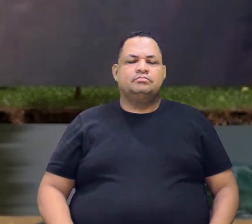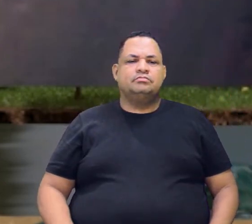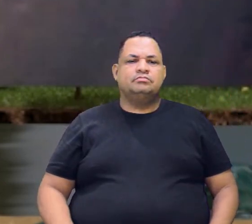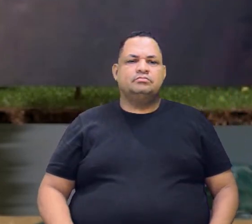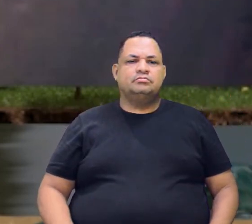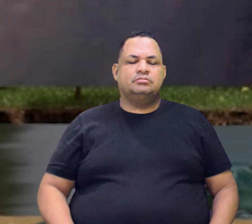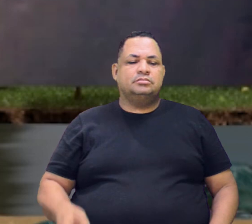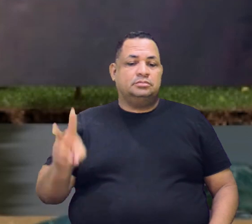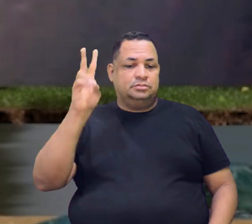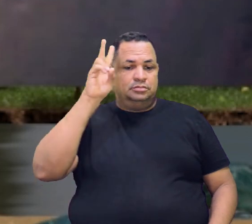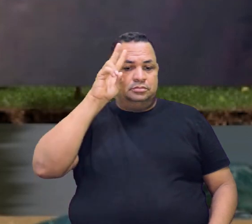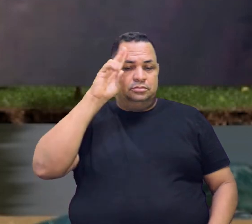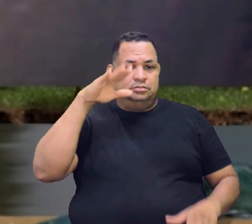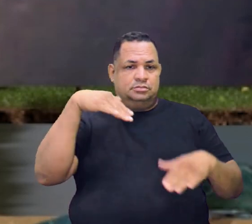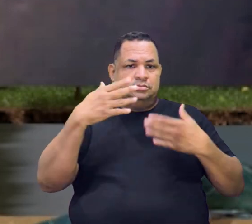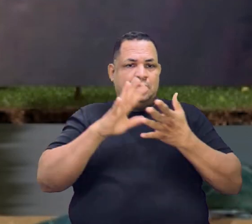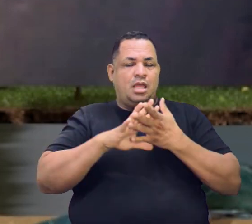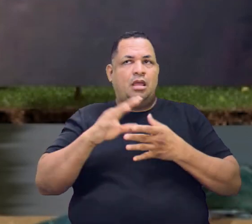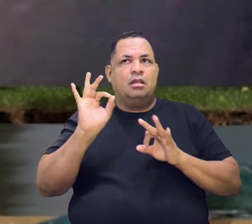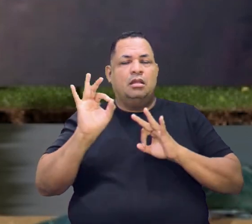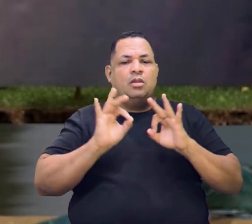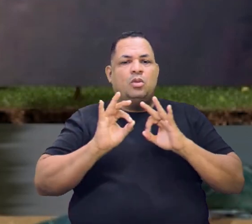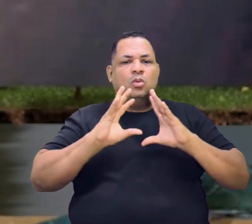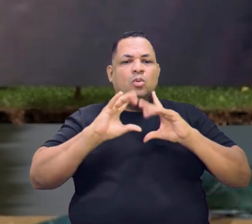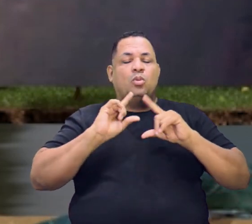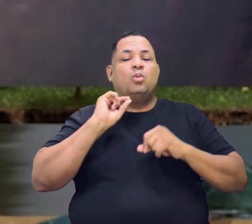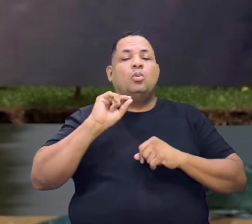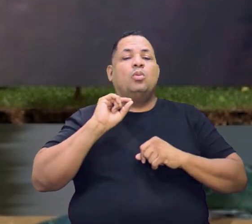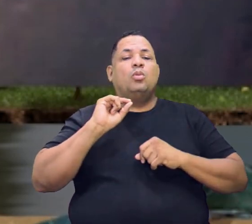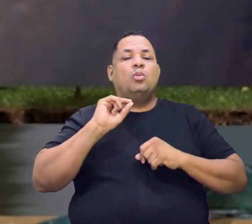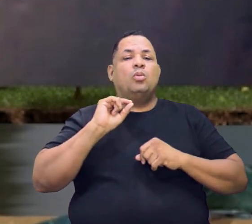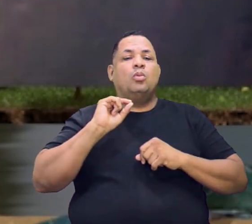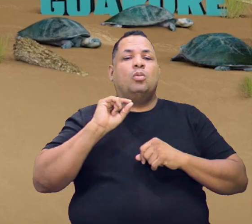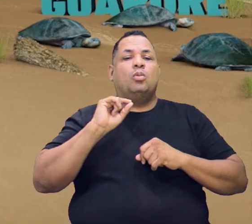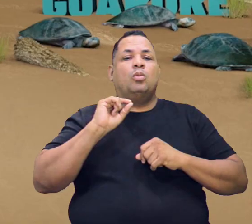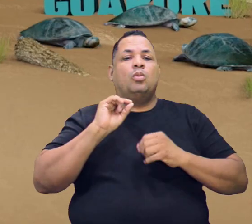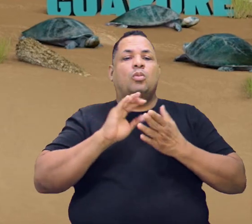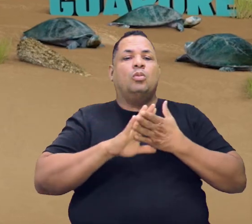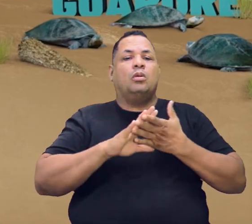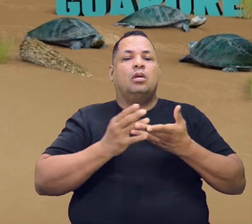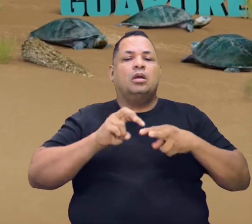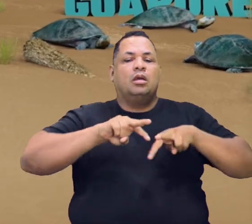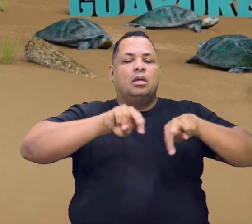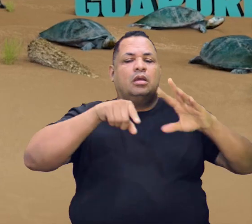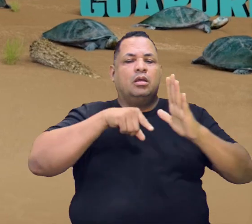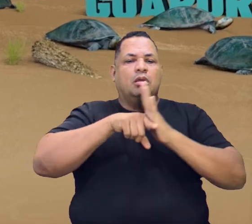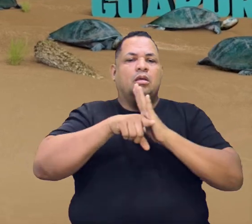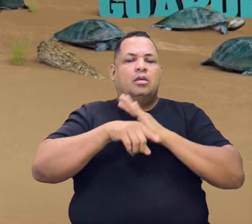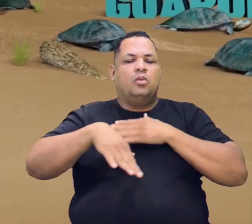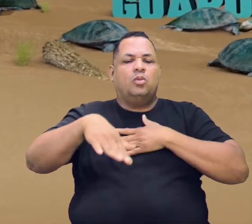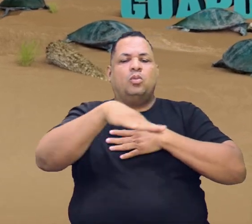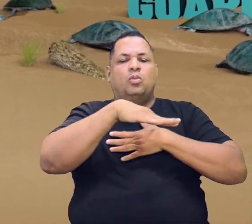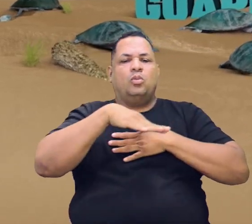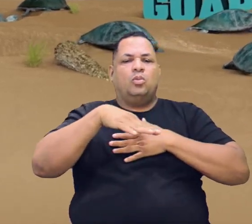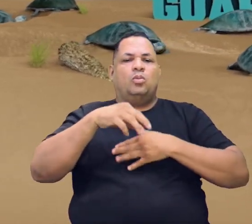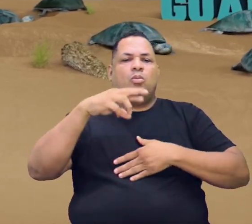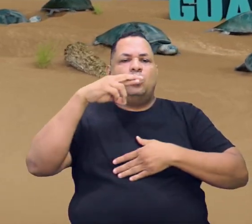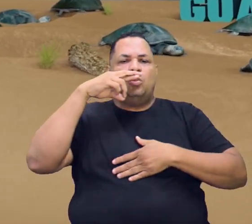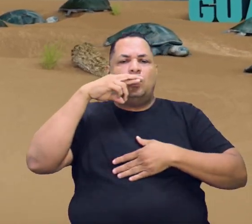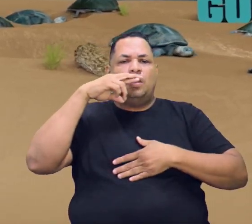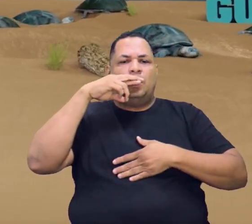Ao longo da BR-364, Porto Velho, PVH, até Vilhena, tá? Ao longo